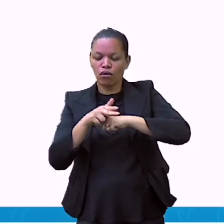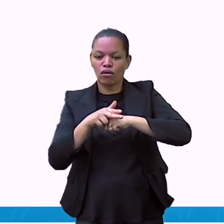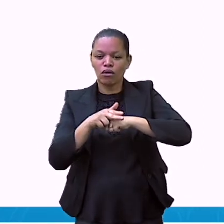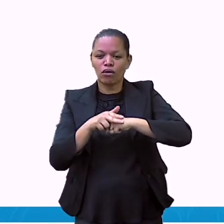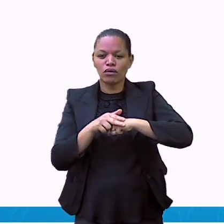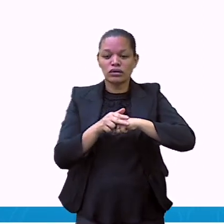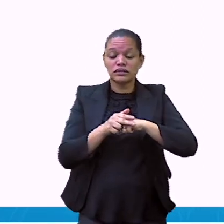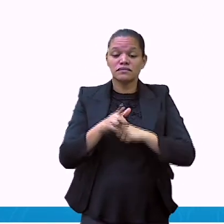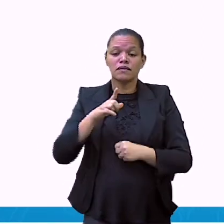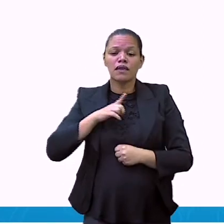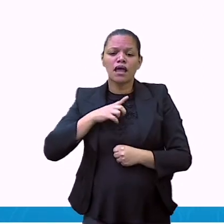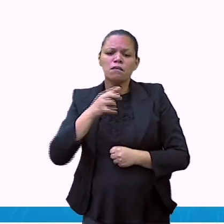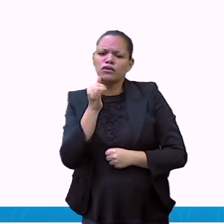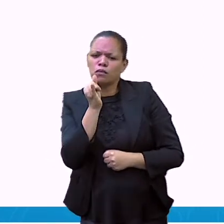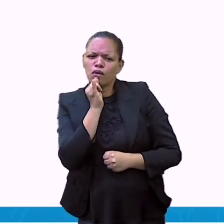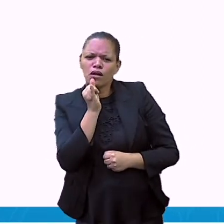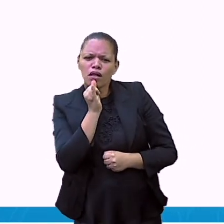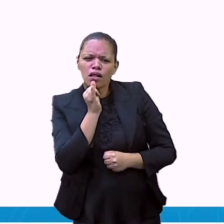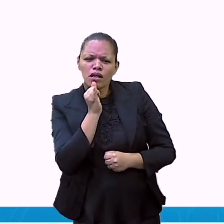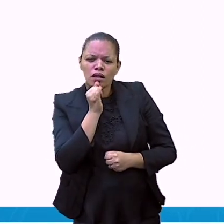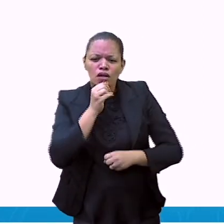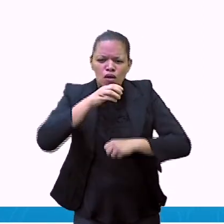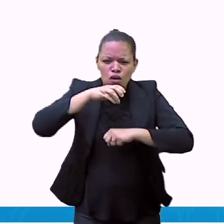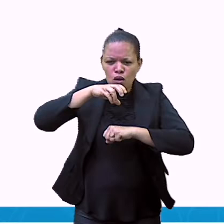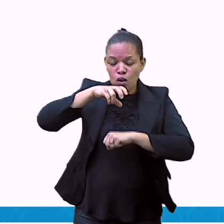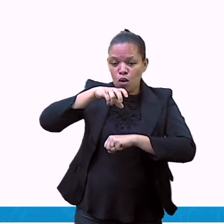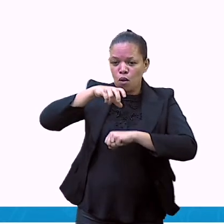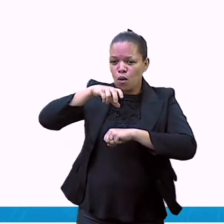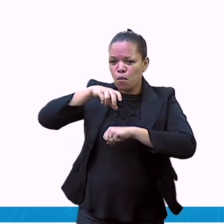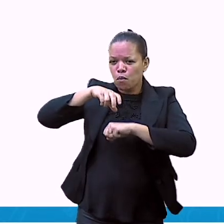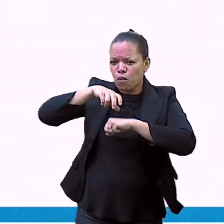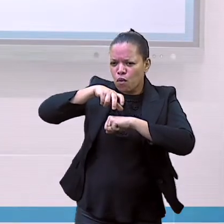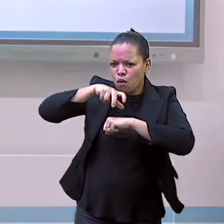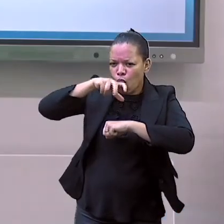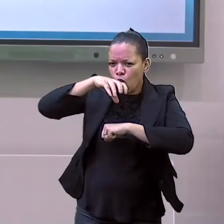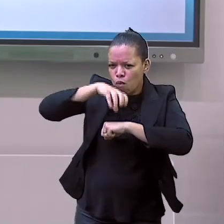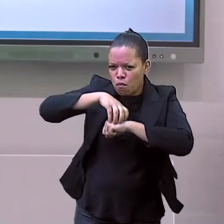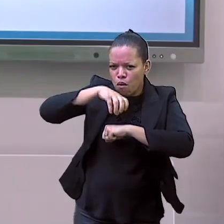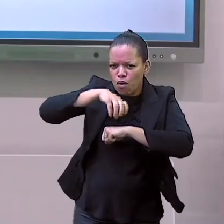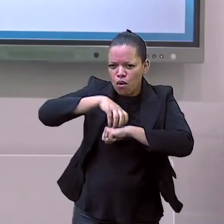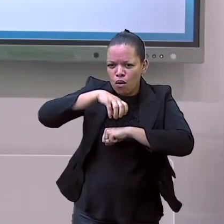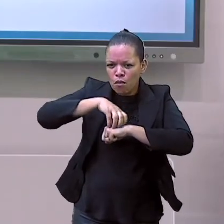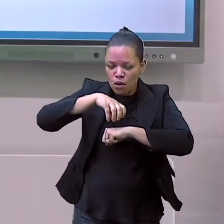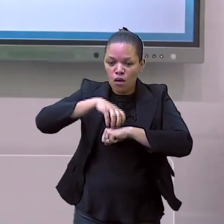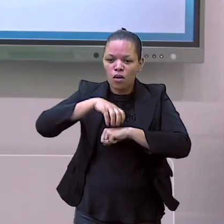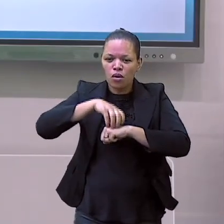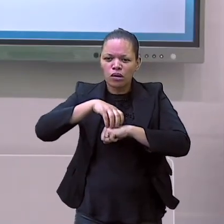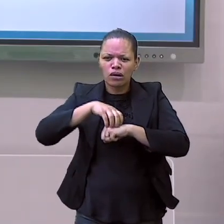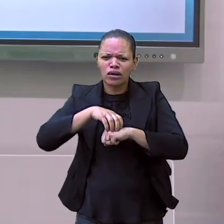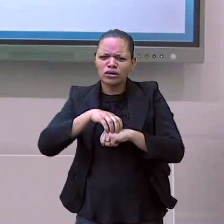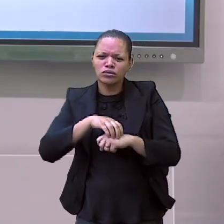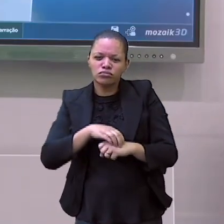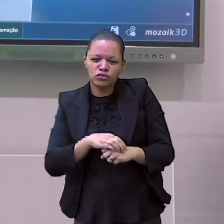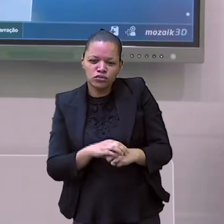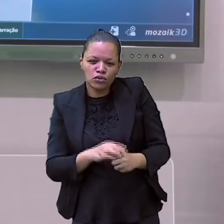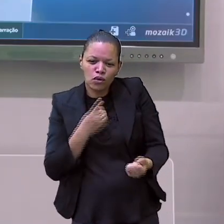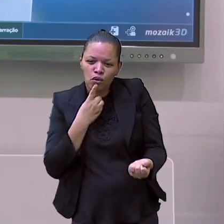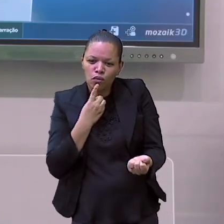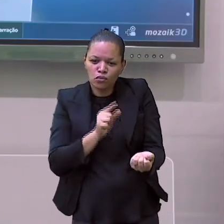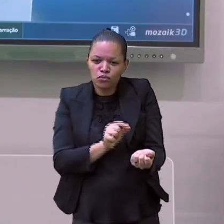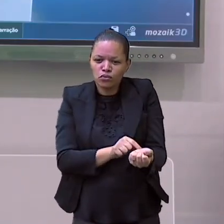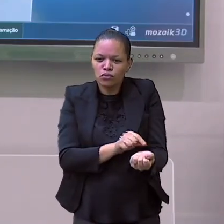catapora, o sarampo, o coronavírus, entre outras. Vejamos.